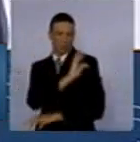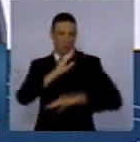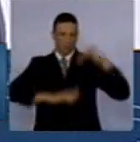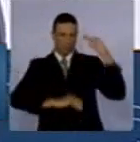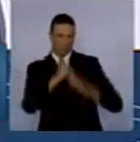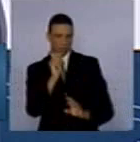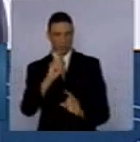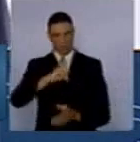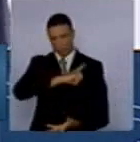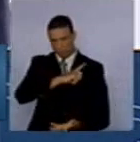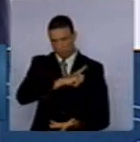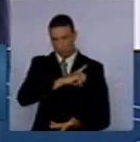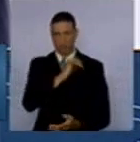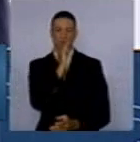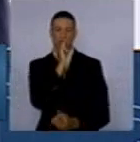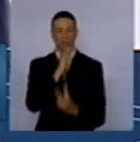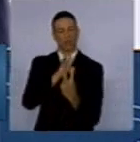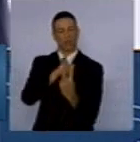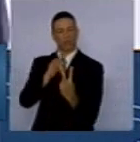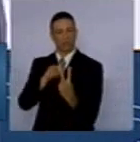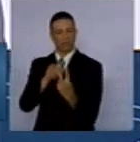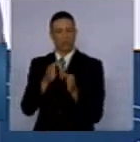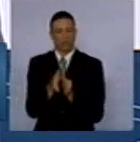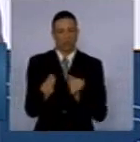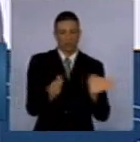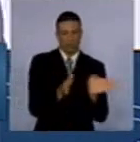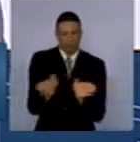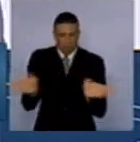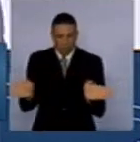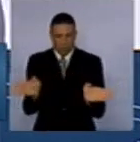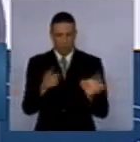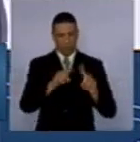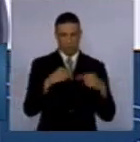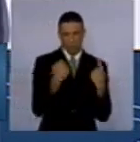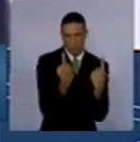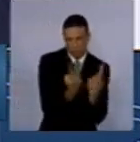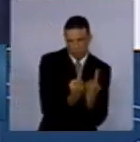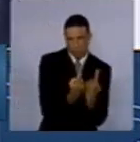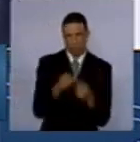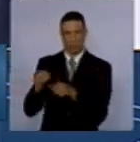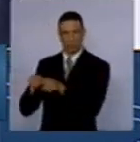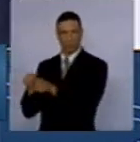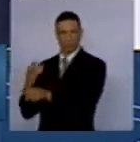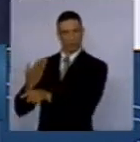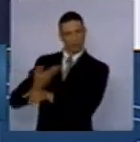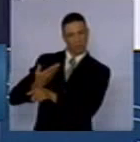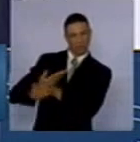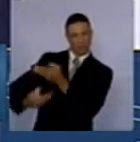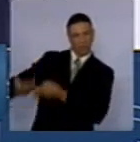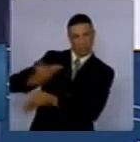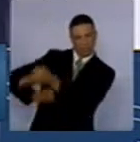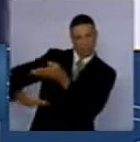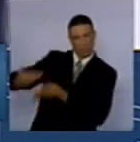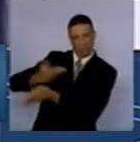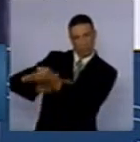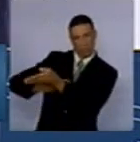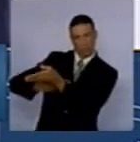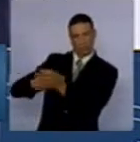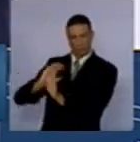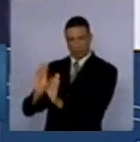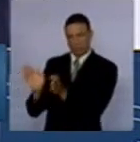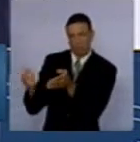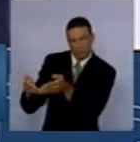hoje a dois instrumentos as audiências públicas e os amigos da corte os amichi que são mais ou menos uma figura